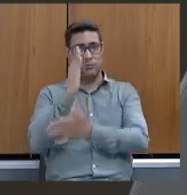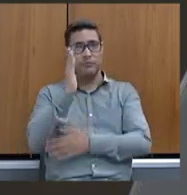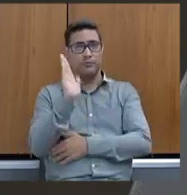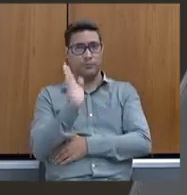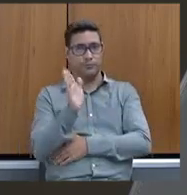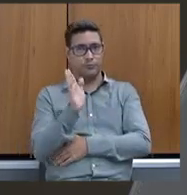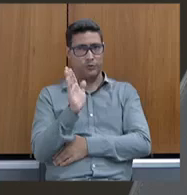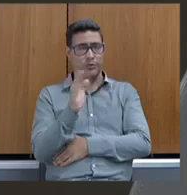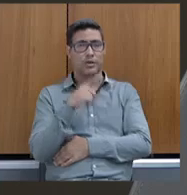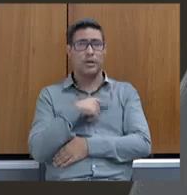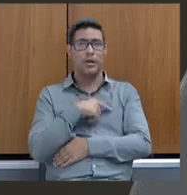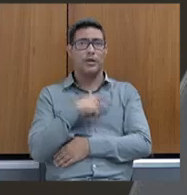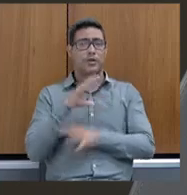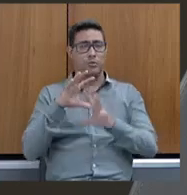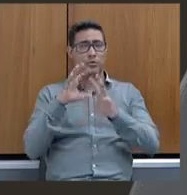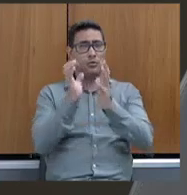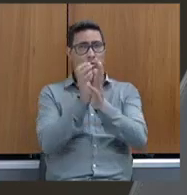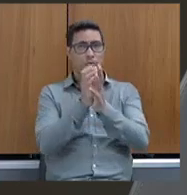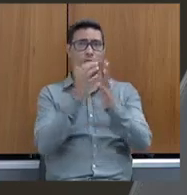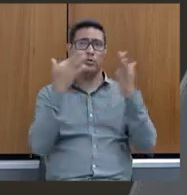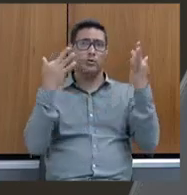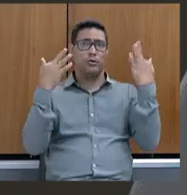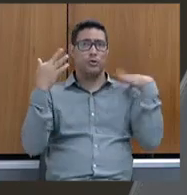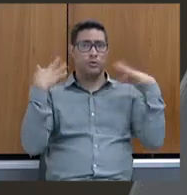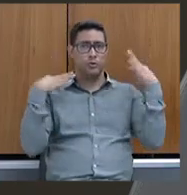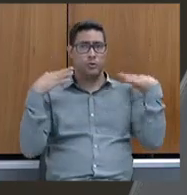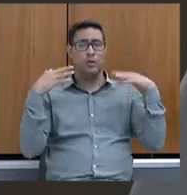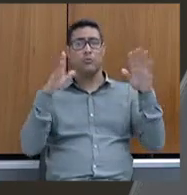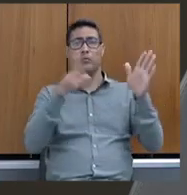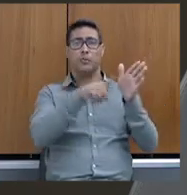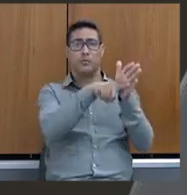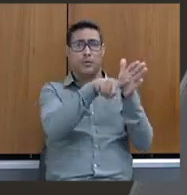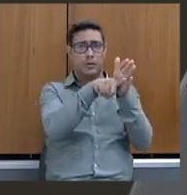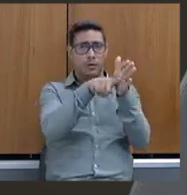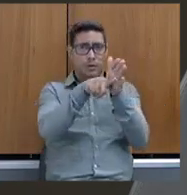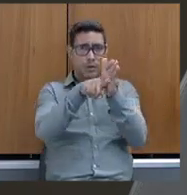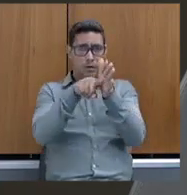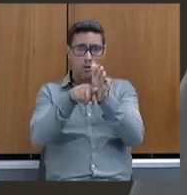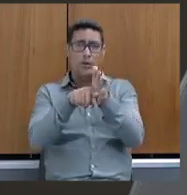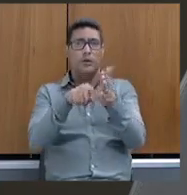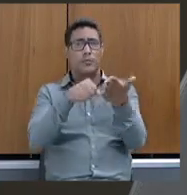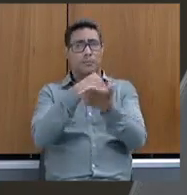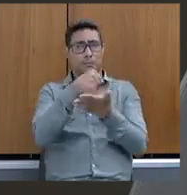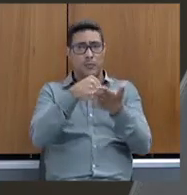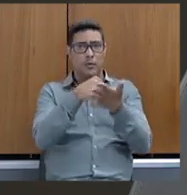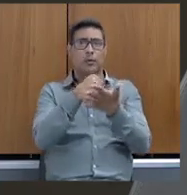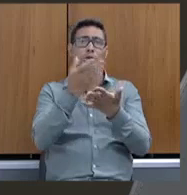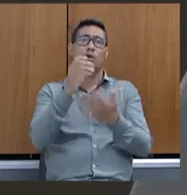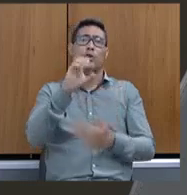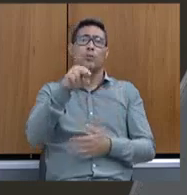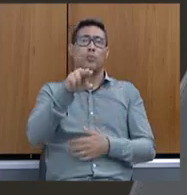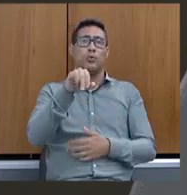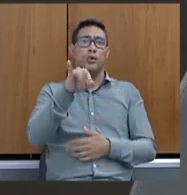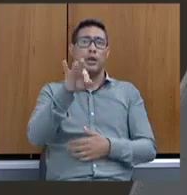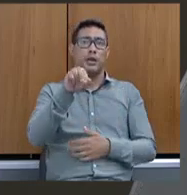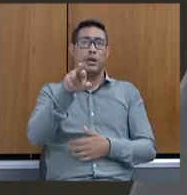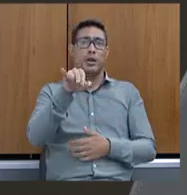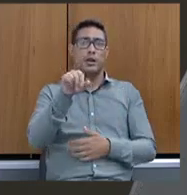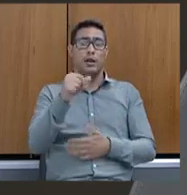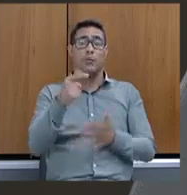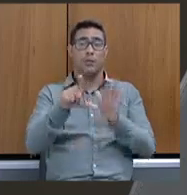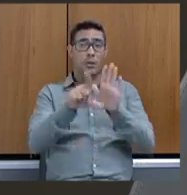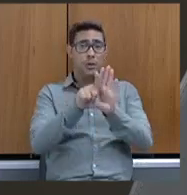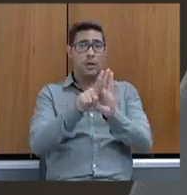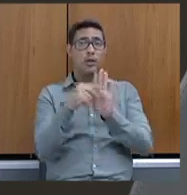construir junto com a rede de turismólogos de pesquisadores do Turismo de base Comunitária que é uma lei da nossa autoria e que a gente